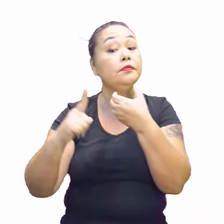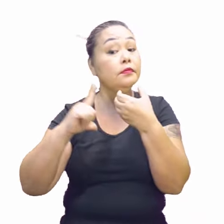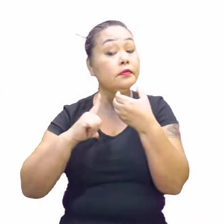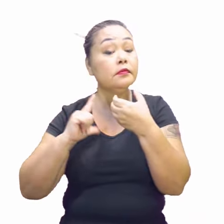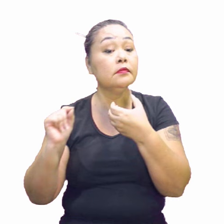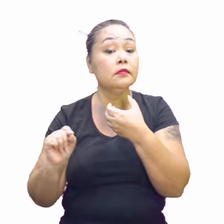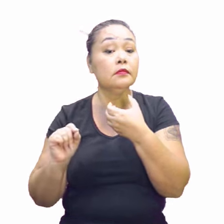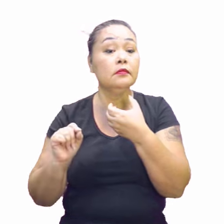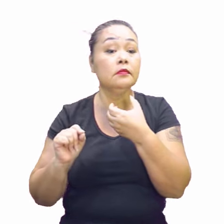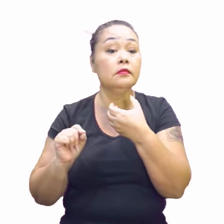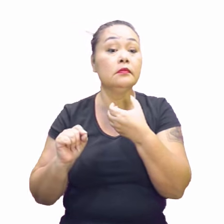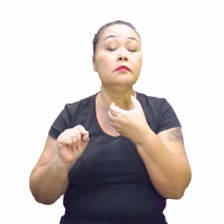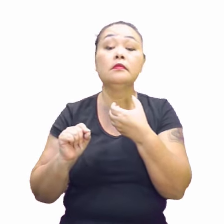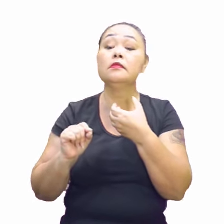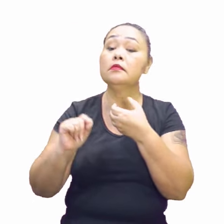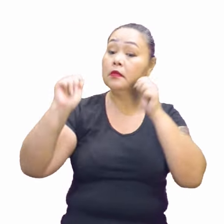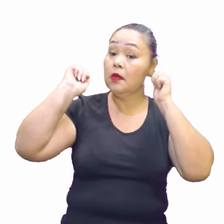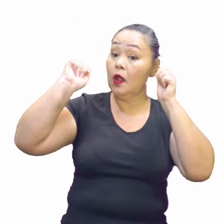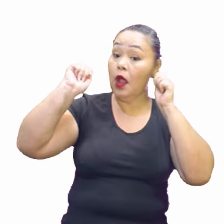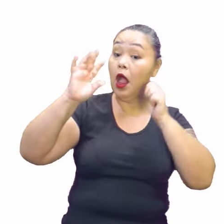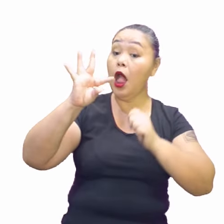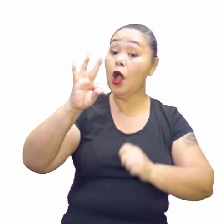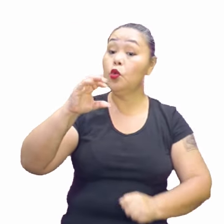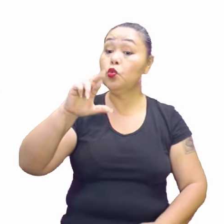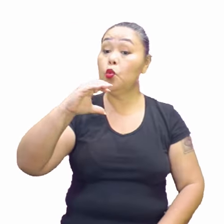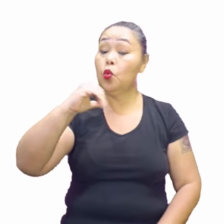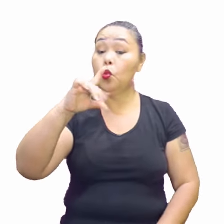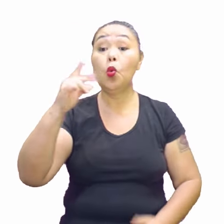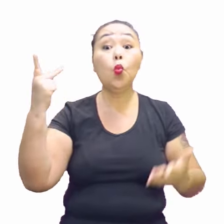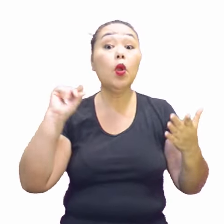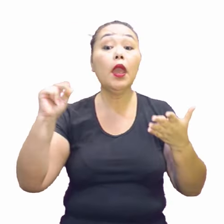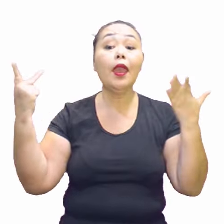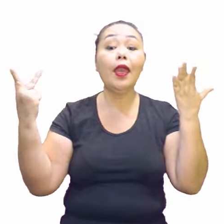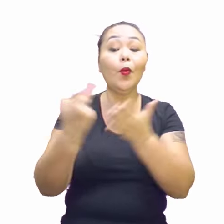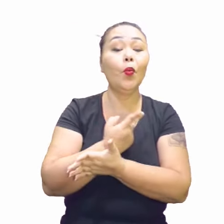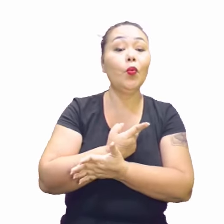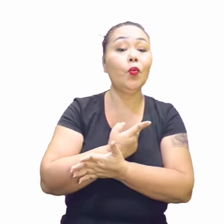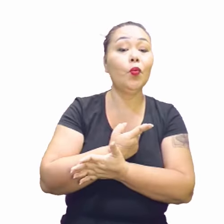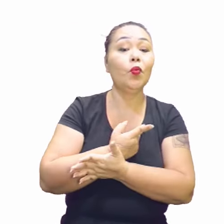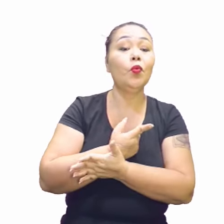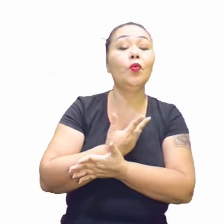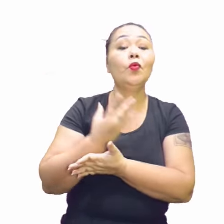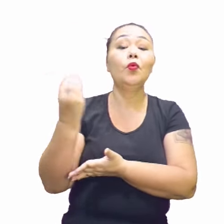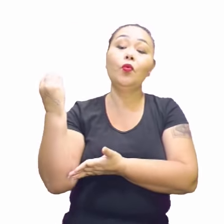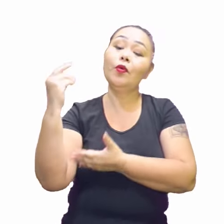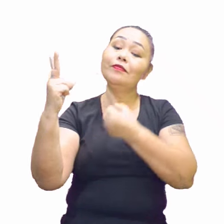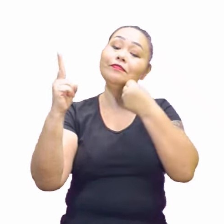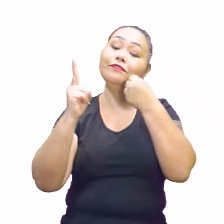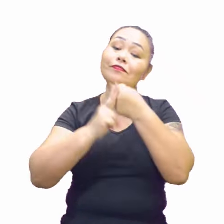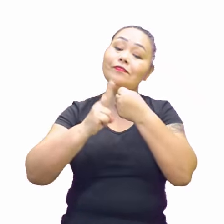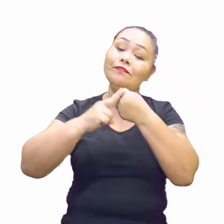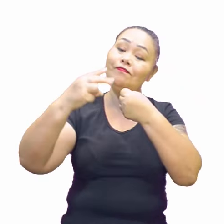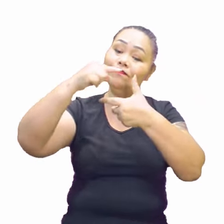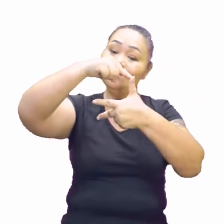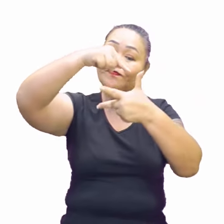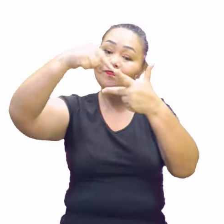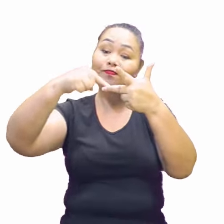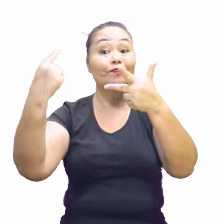quê? A torcida. O que aconteceu? Ele colocou o verbo na